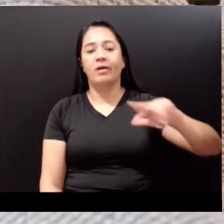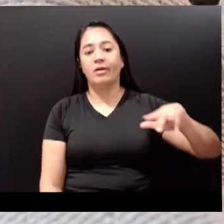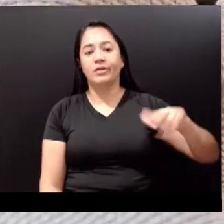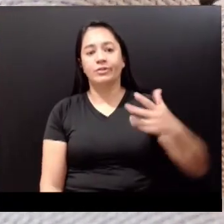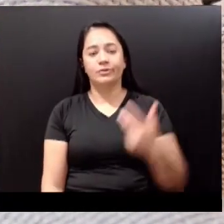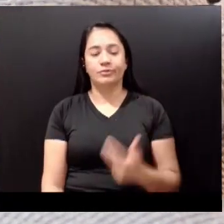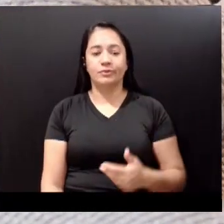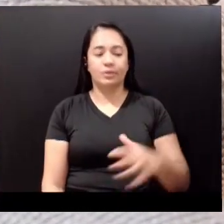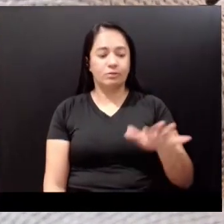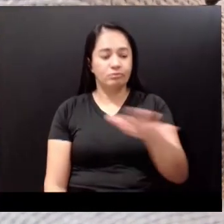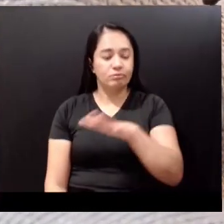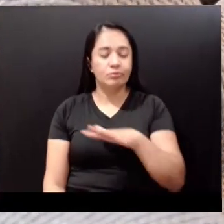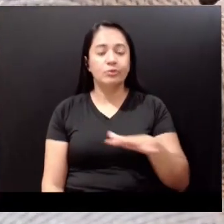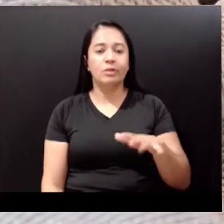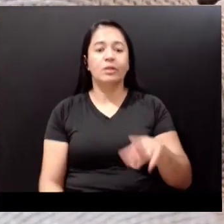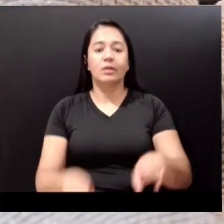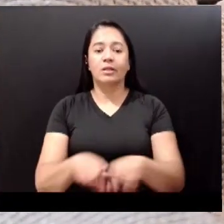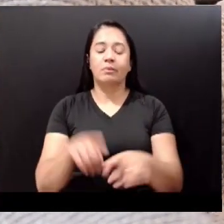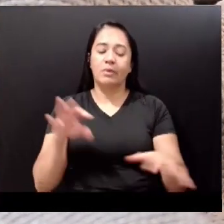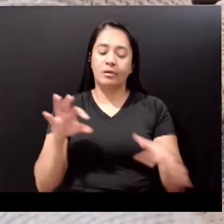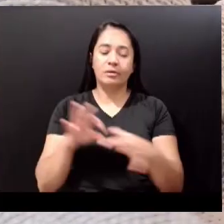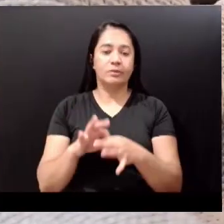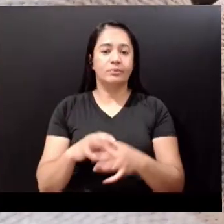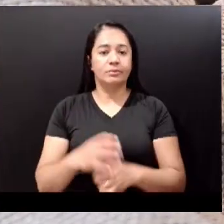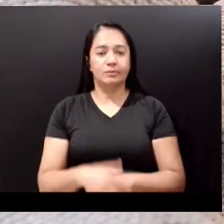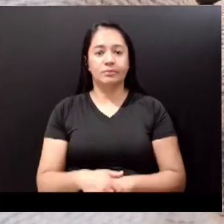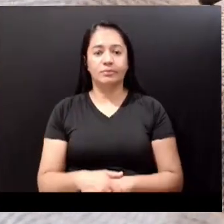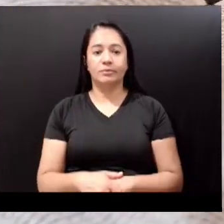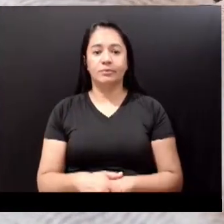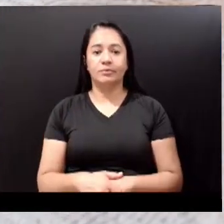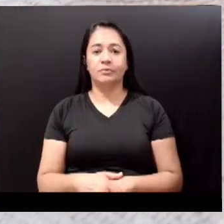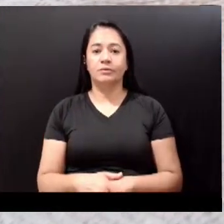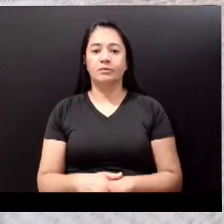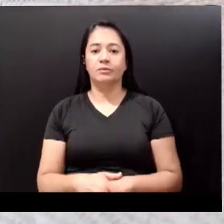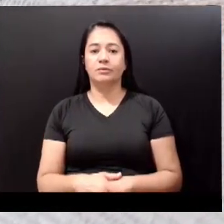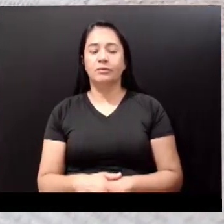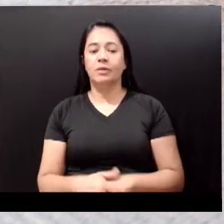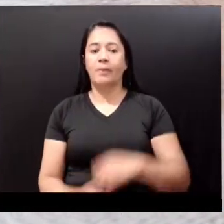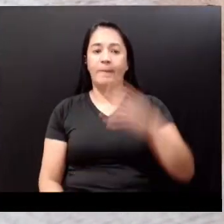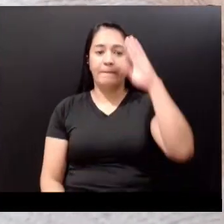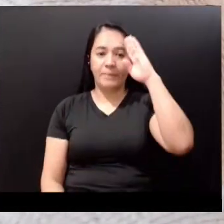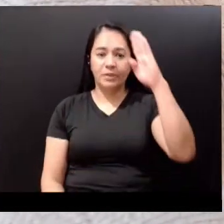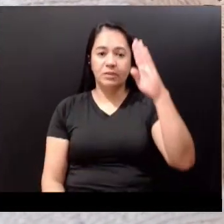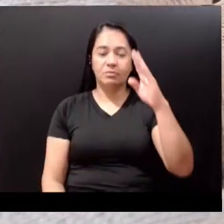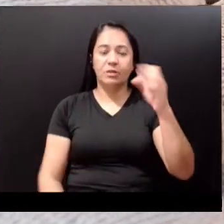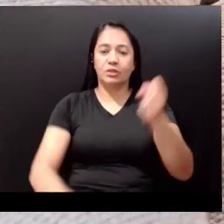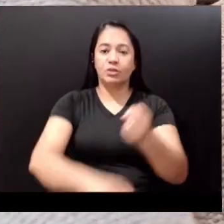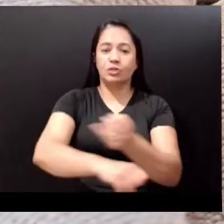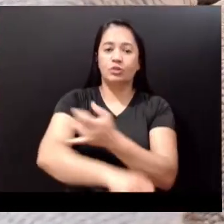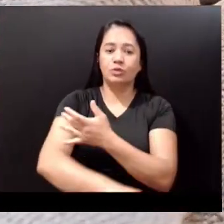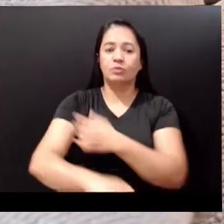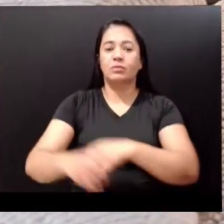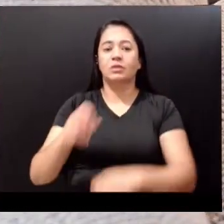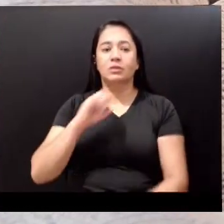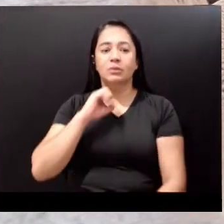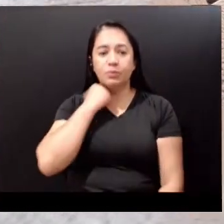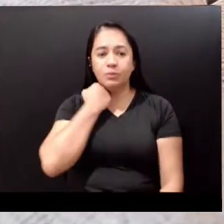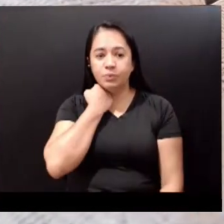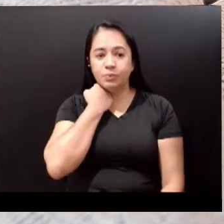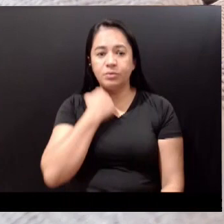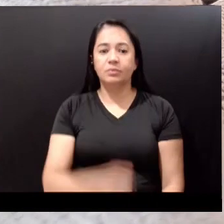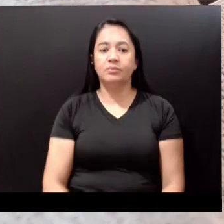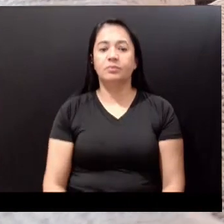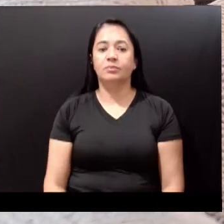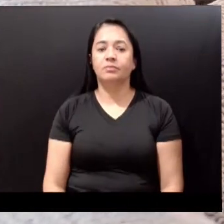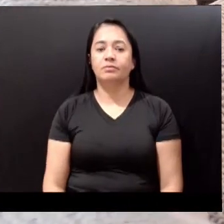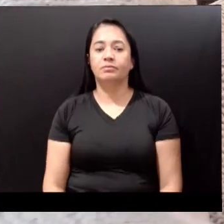vários fatores do ambiente que também estão relacionados. Entre eles, os fatores emocionais, o estresse,